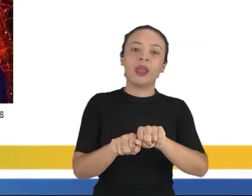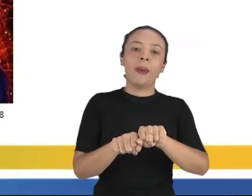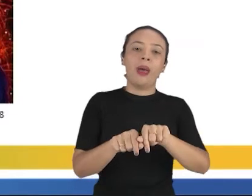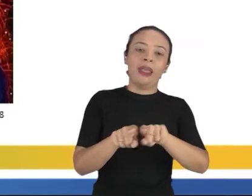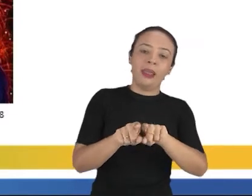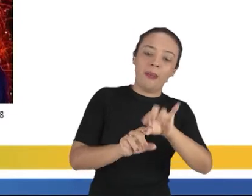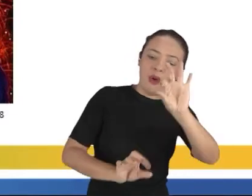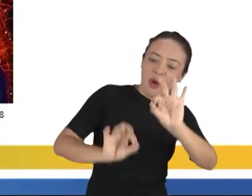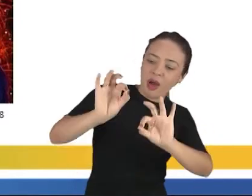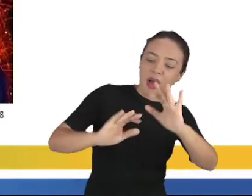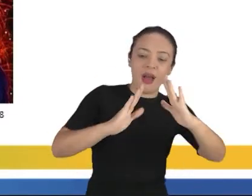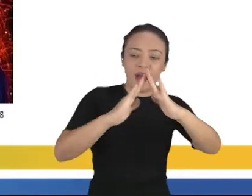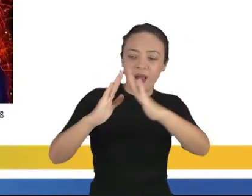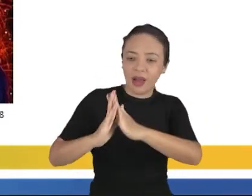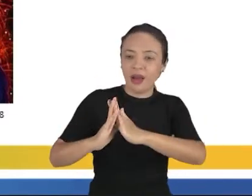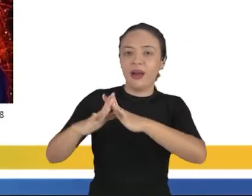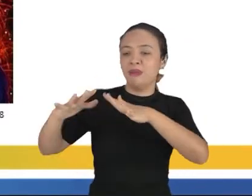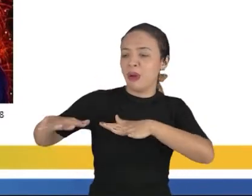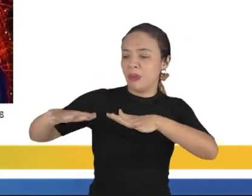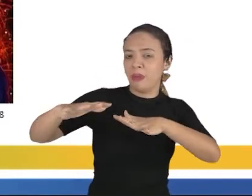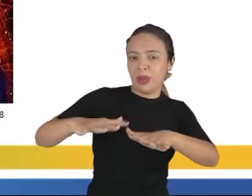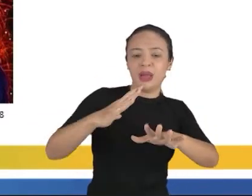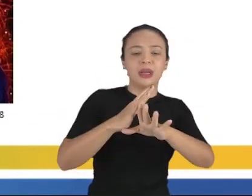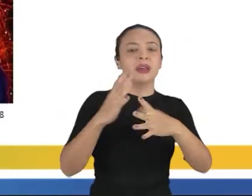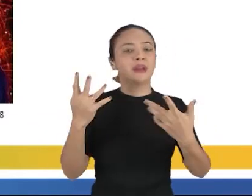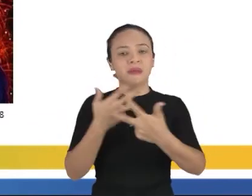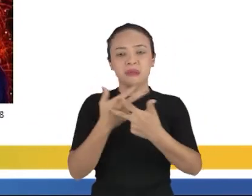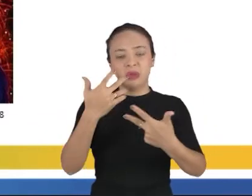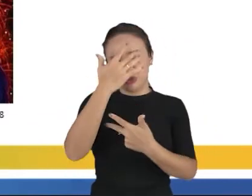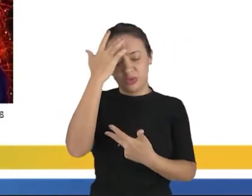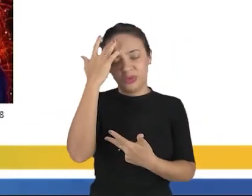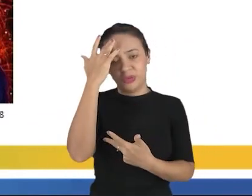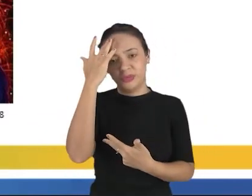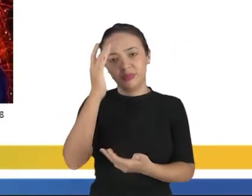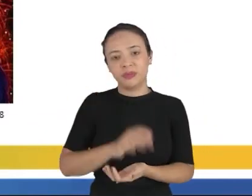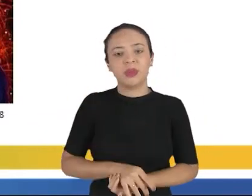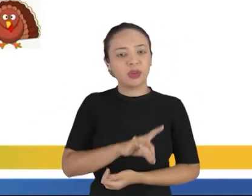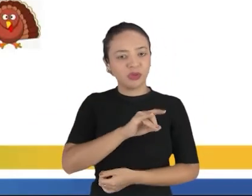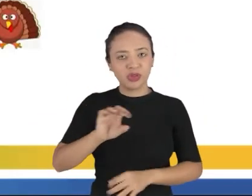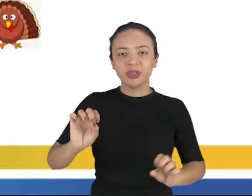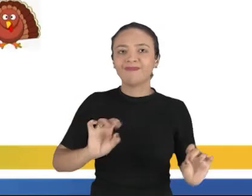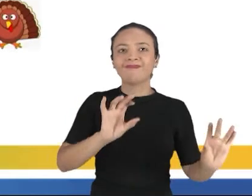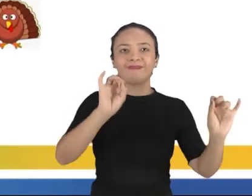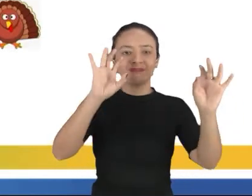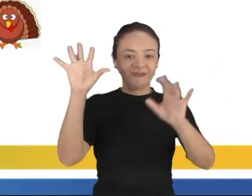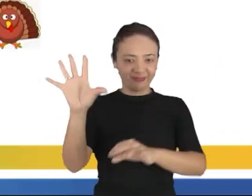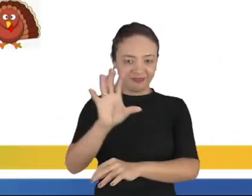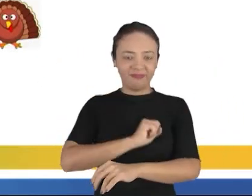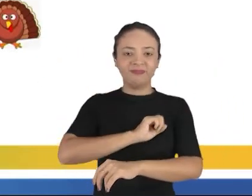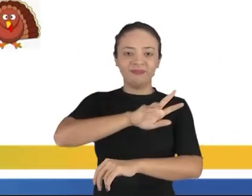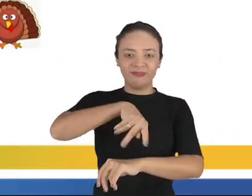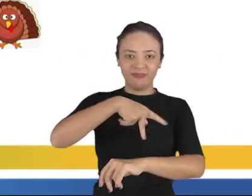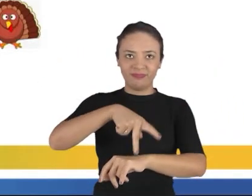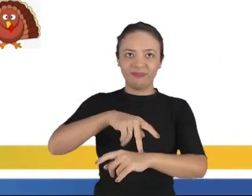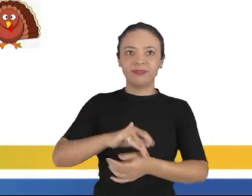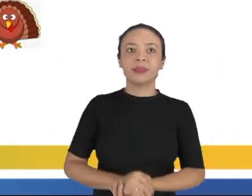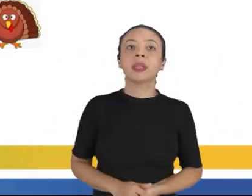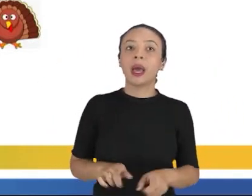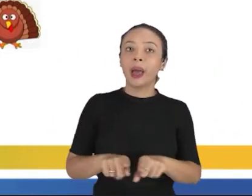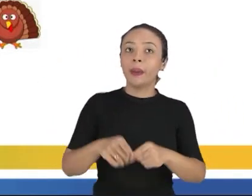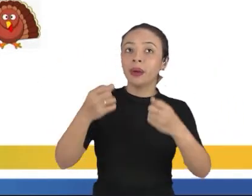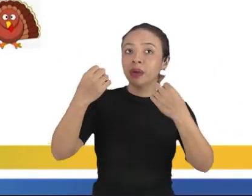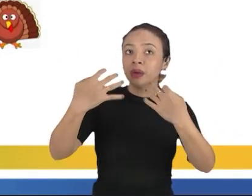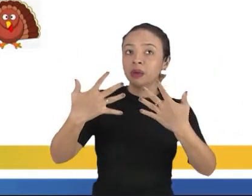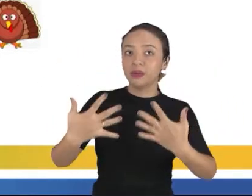casa, de saírem, fazer passeatas, entre outros. Então, é um dia bem patriótico, certo? Vamos falar um pouquinho também